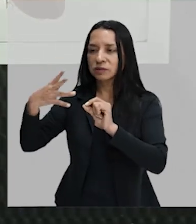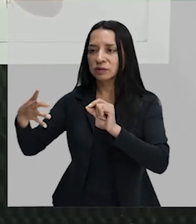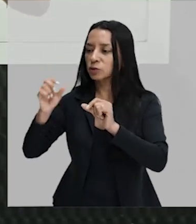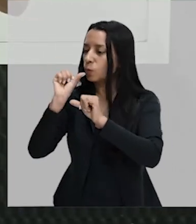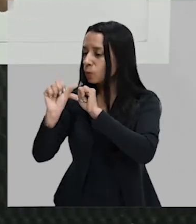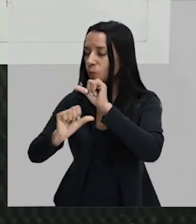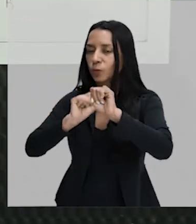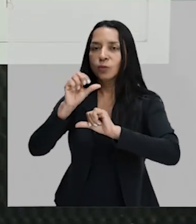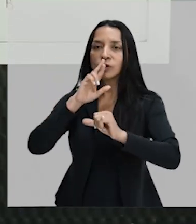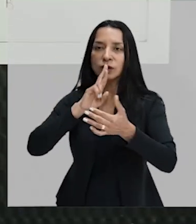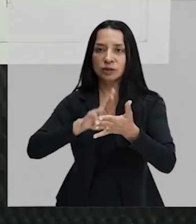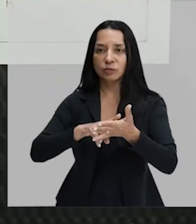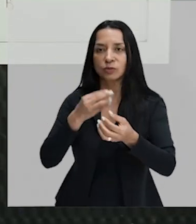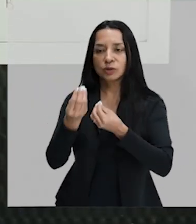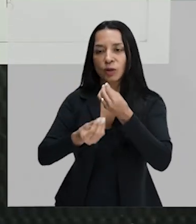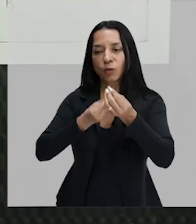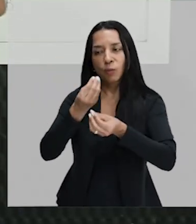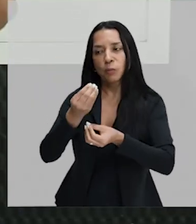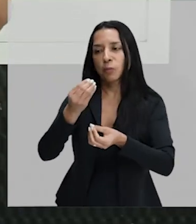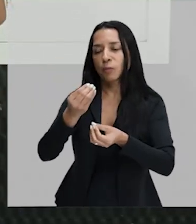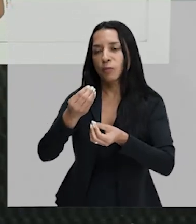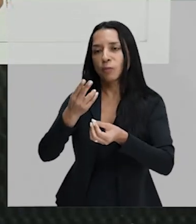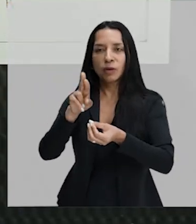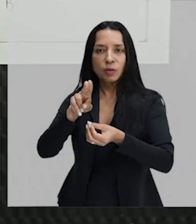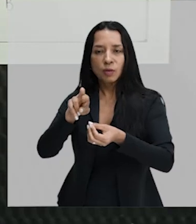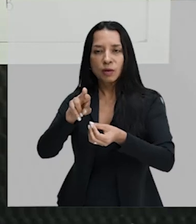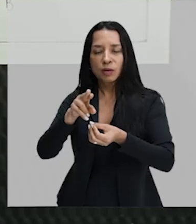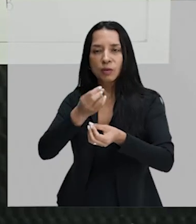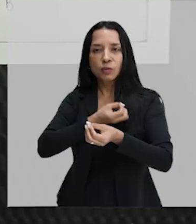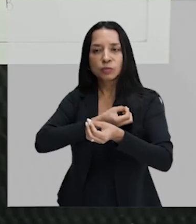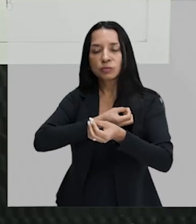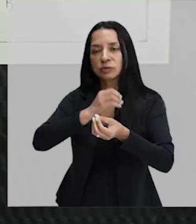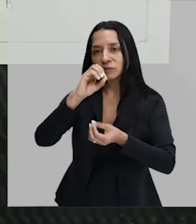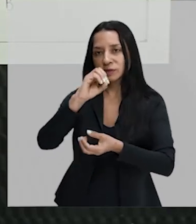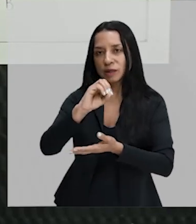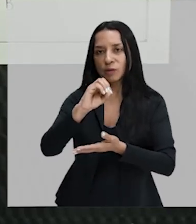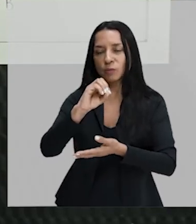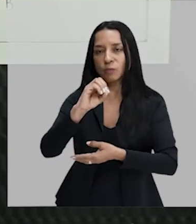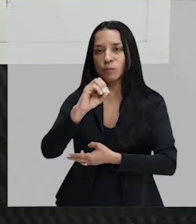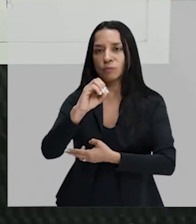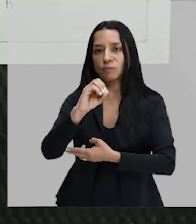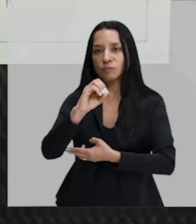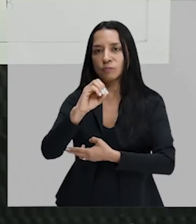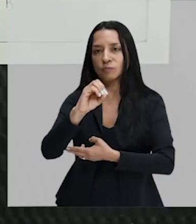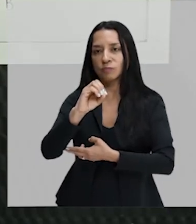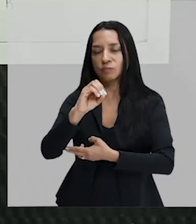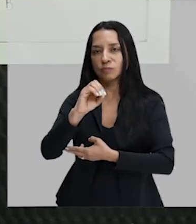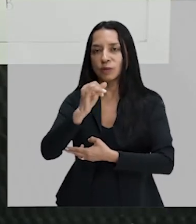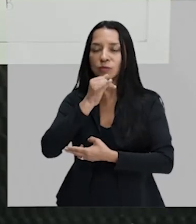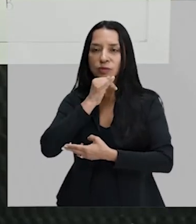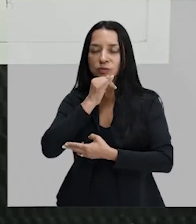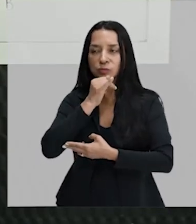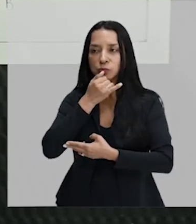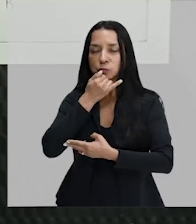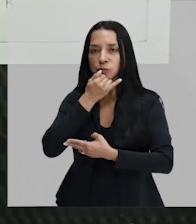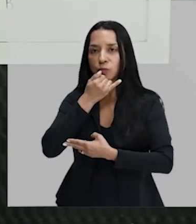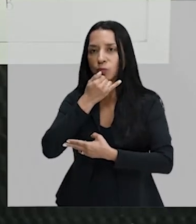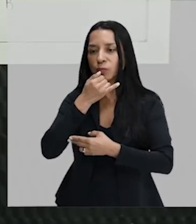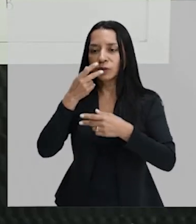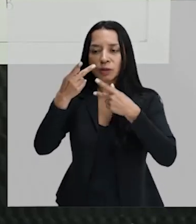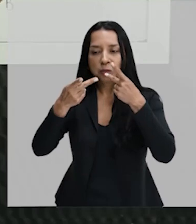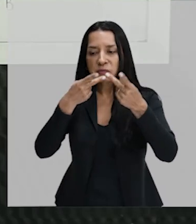como é o caso do zero mesmo. Quando eu coloco o zero aqui, galera, eu não estou falando do número zero, eu estou falando da matriz nula,